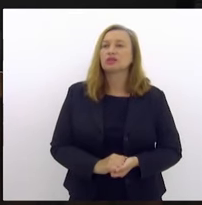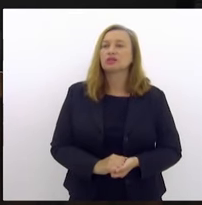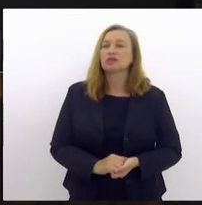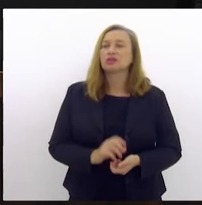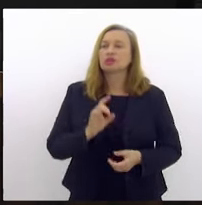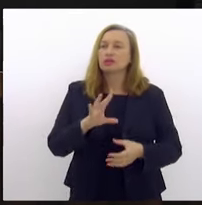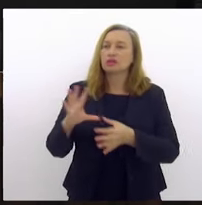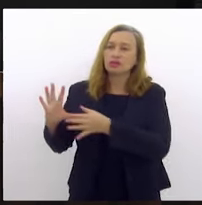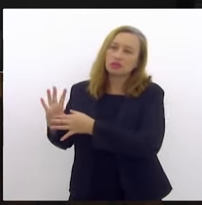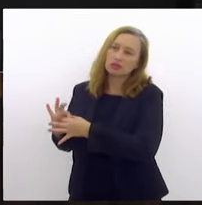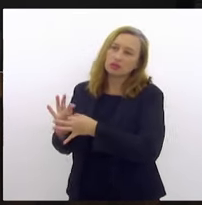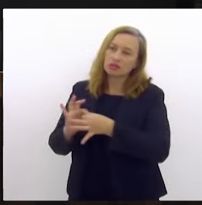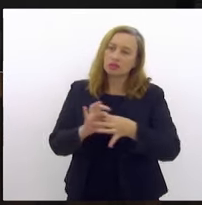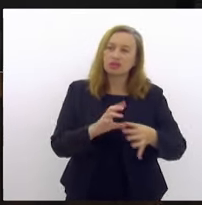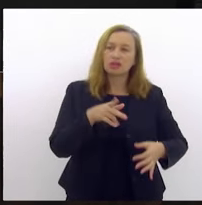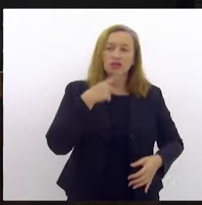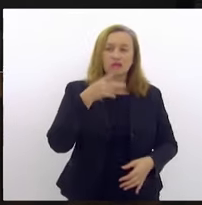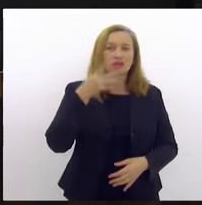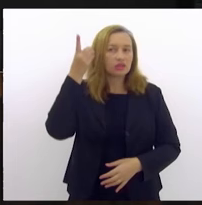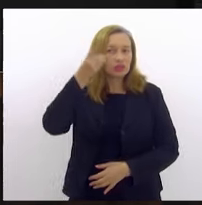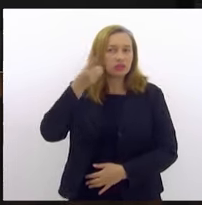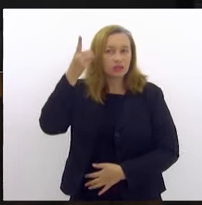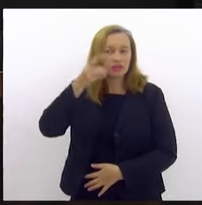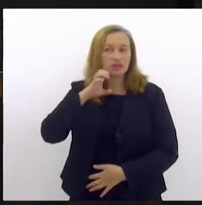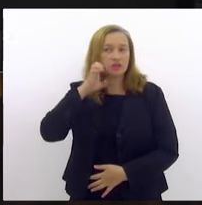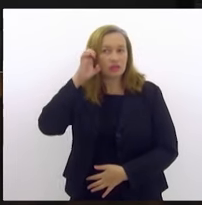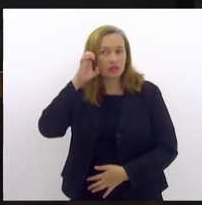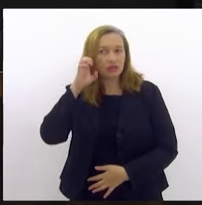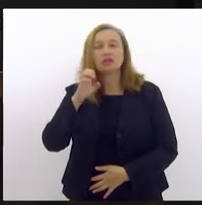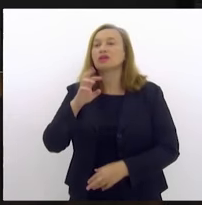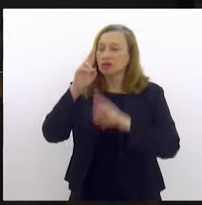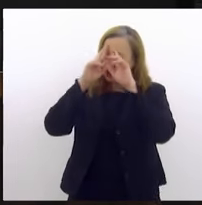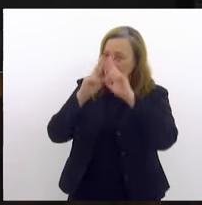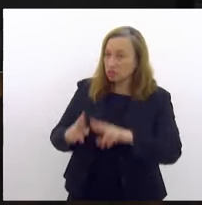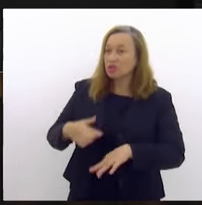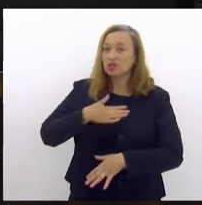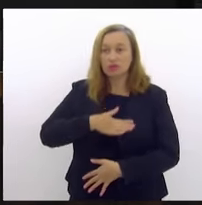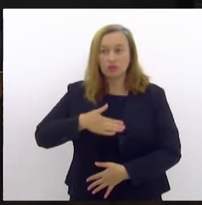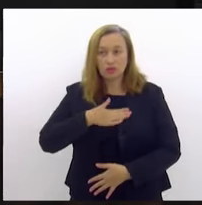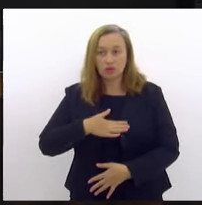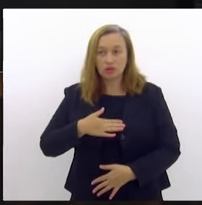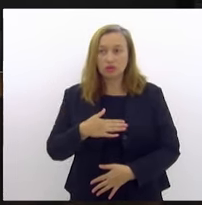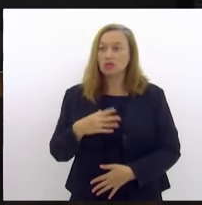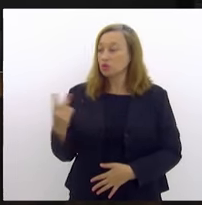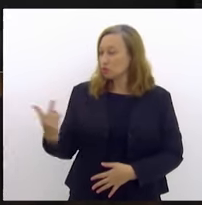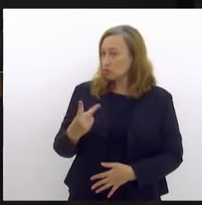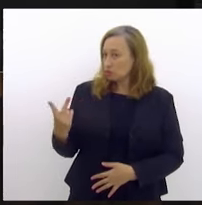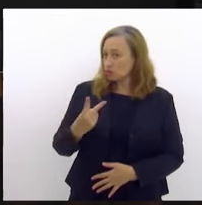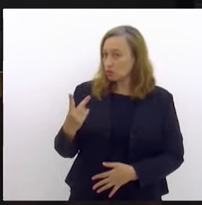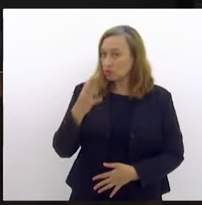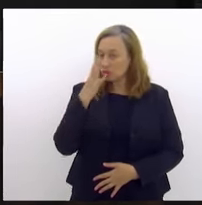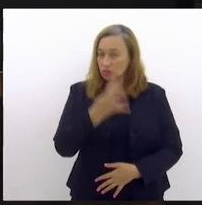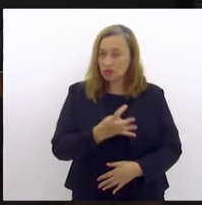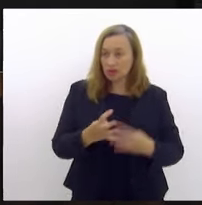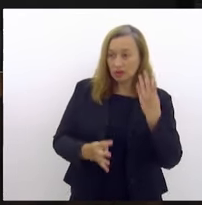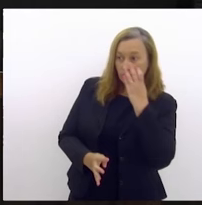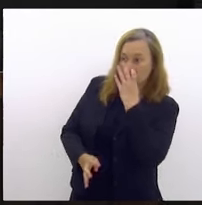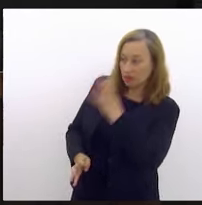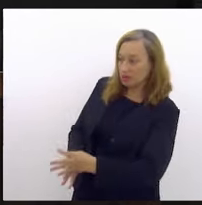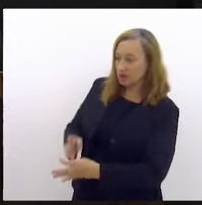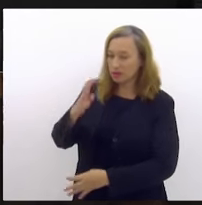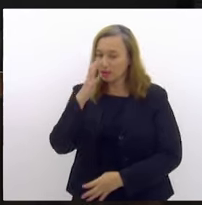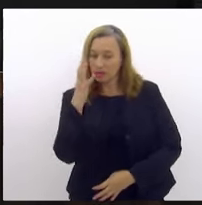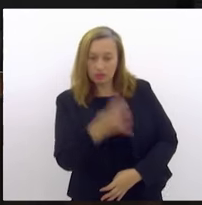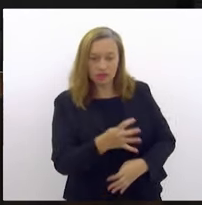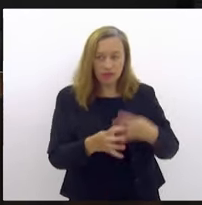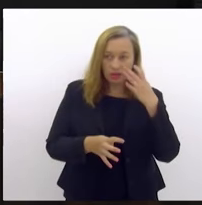pegando uma adendo da tua fala, deputada Érica Takimoto, a quem respeito, gosto muito. Ambos os lados acusaram uns aos